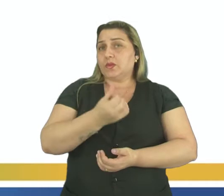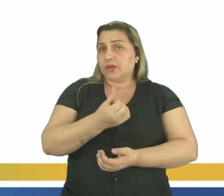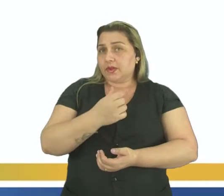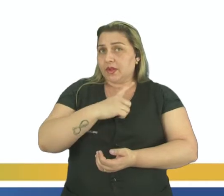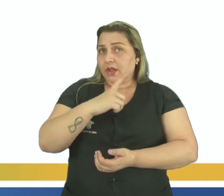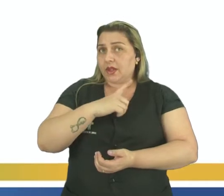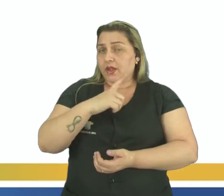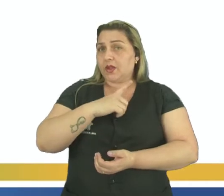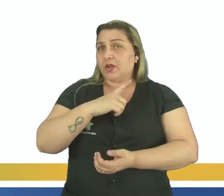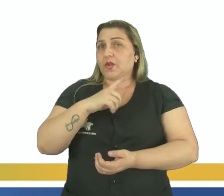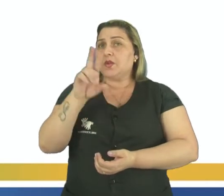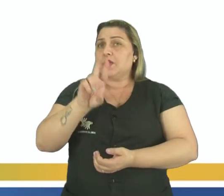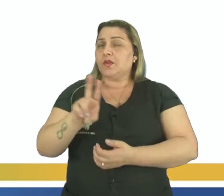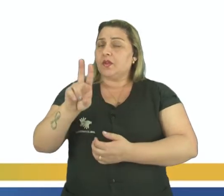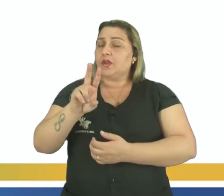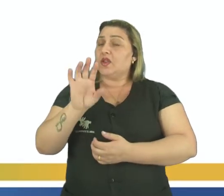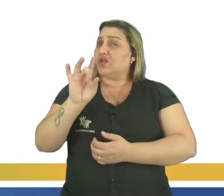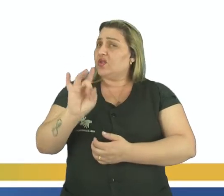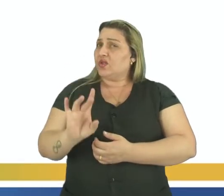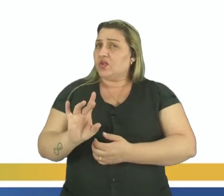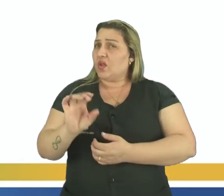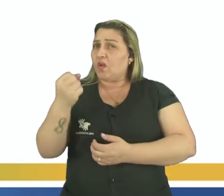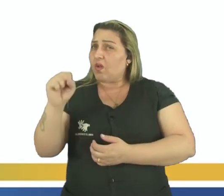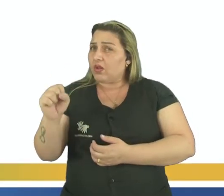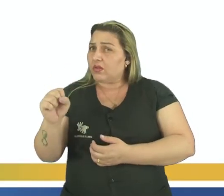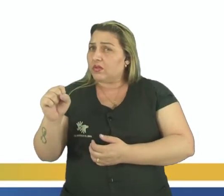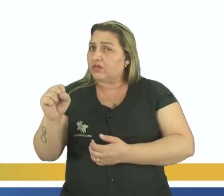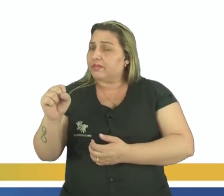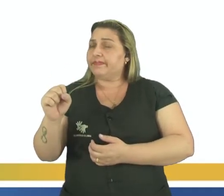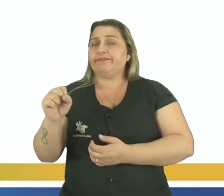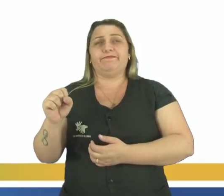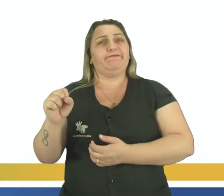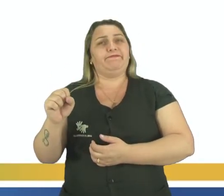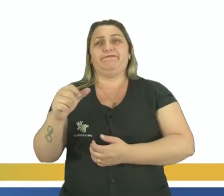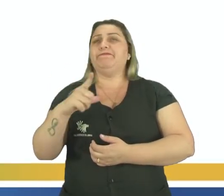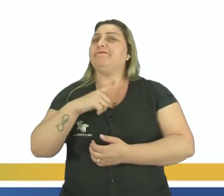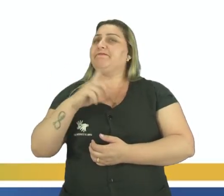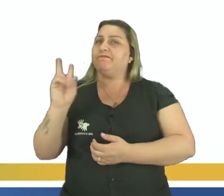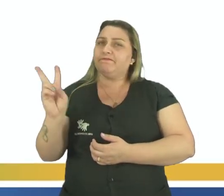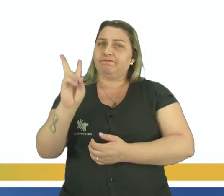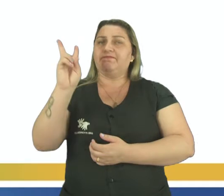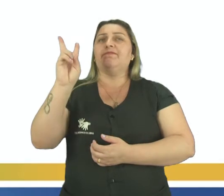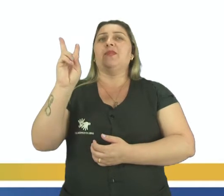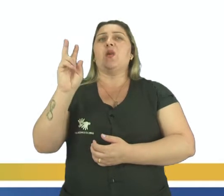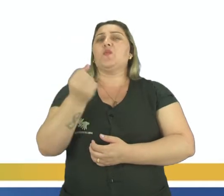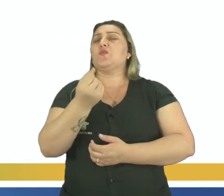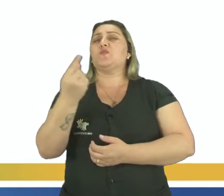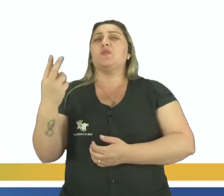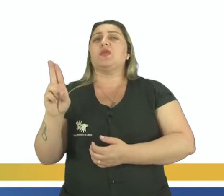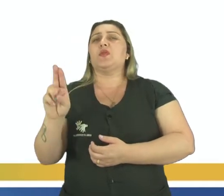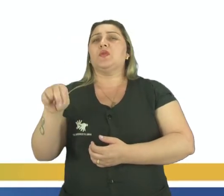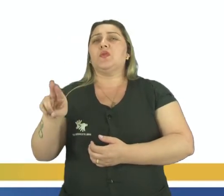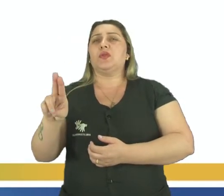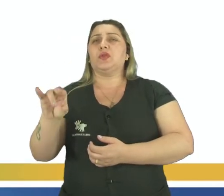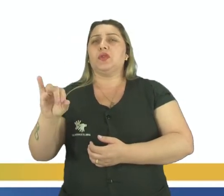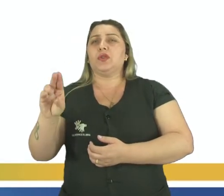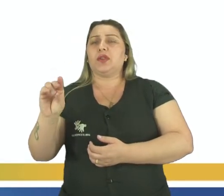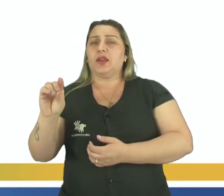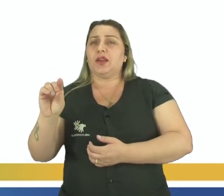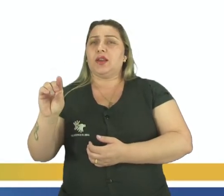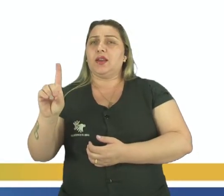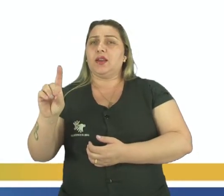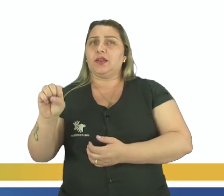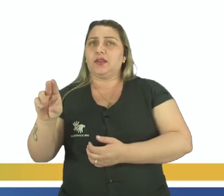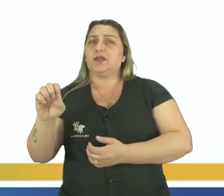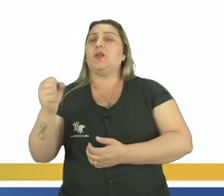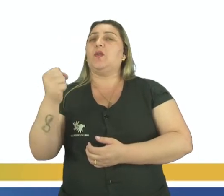Então, eu tenho, o valor dele é apenas 8. Esse 8, ele tem um valor. Quantas unidades ele vale?